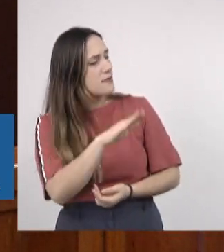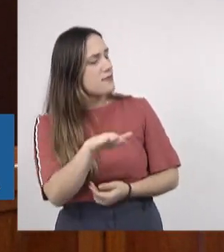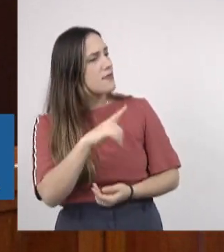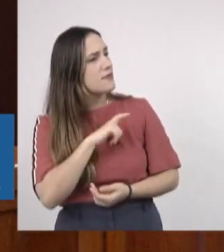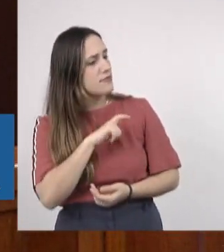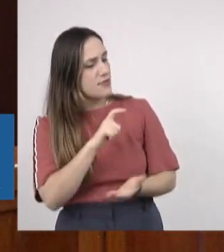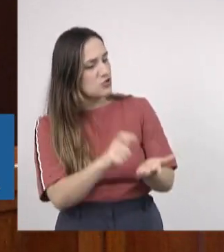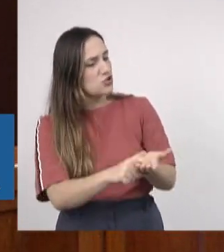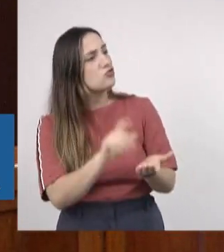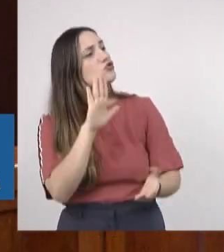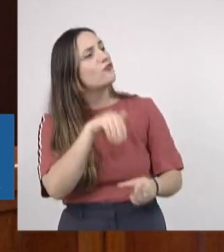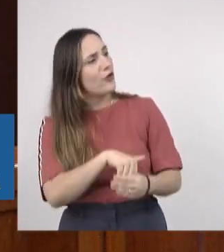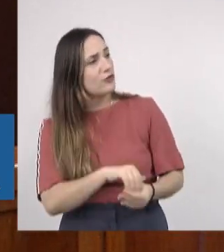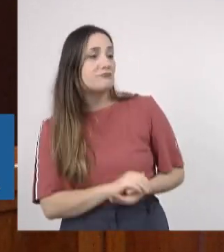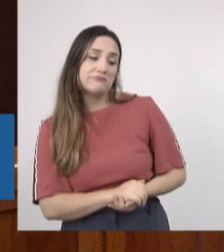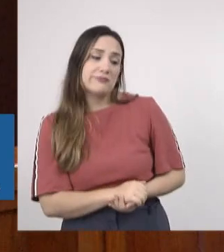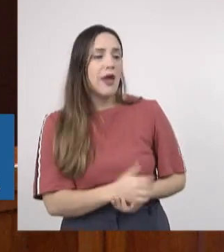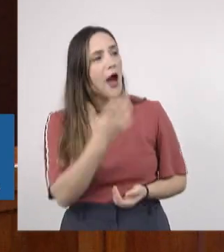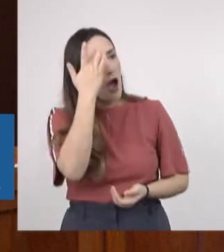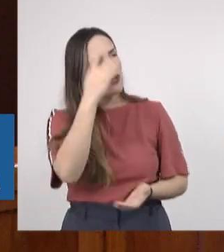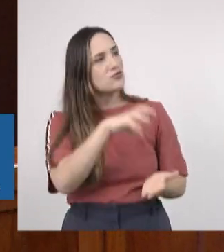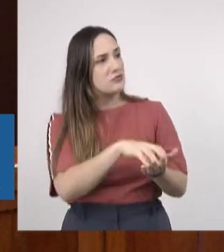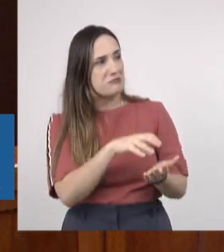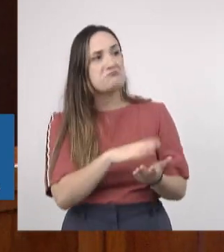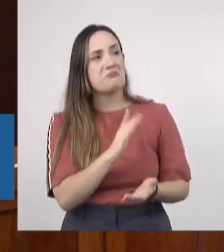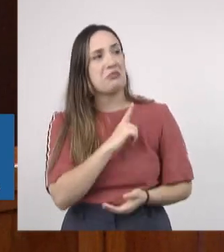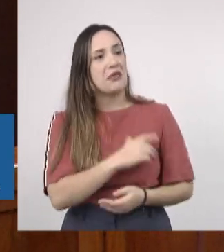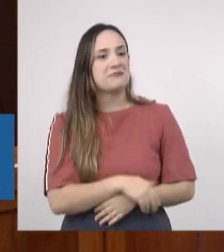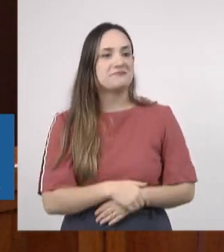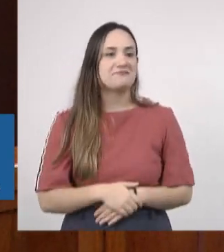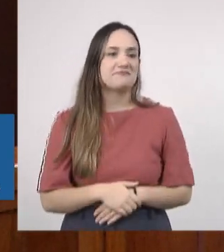talvez esse centro já existiria.